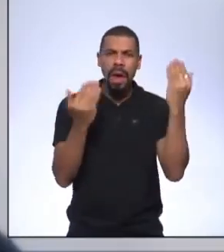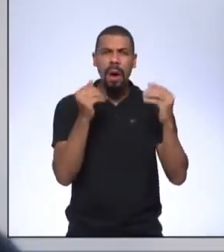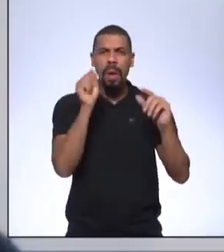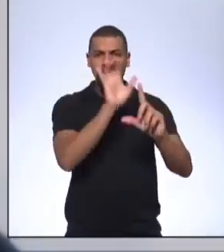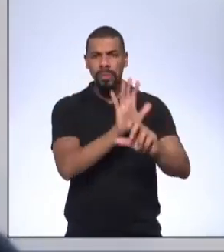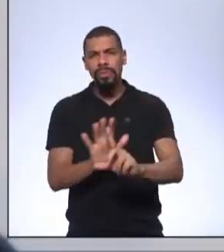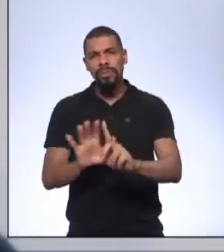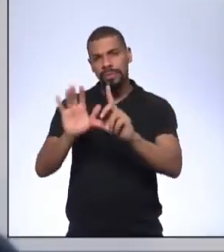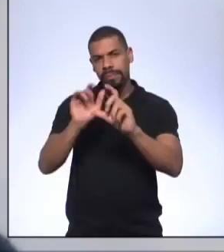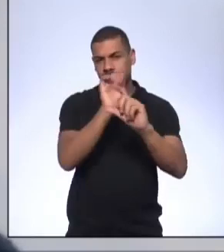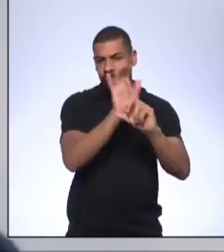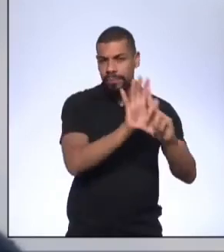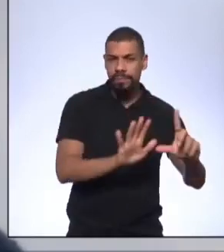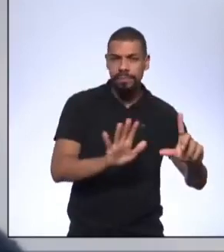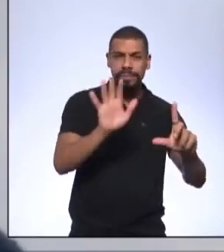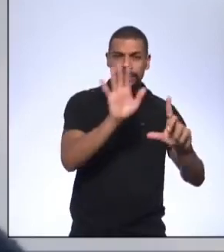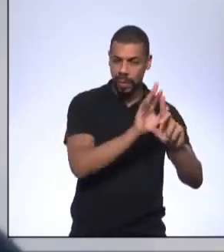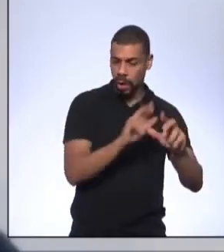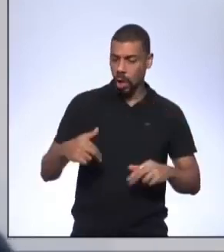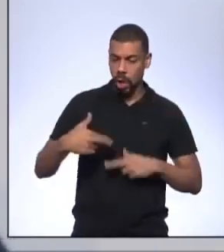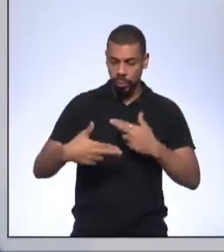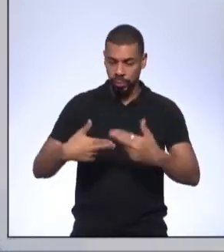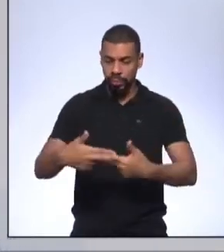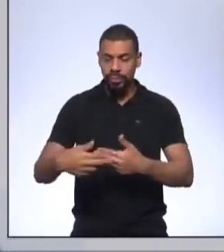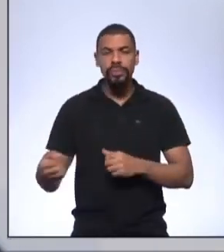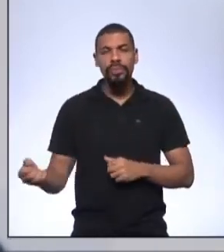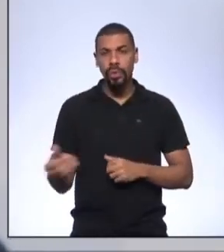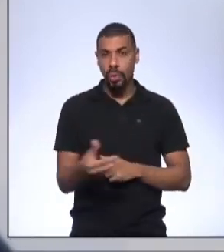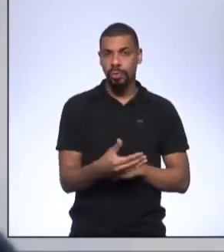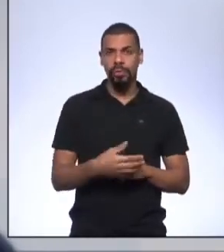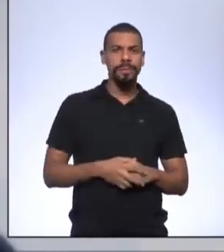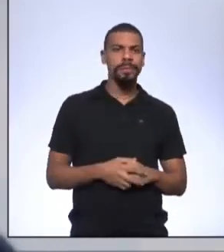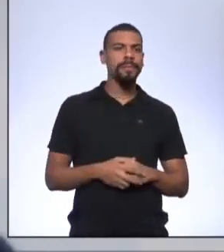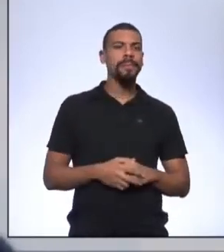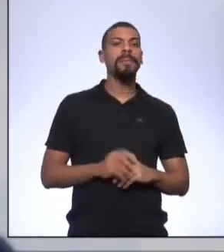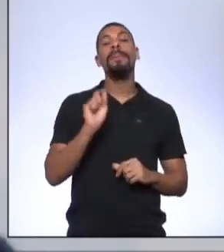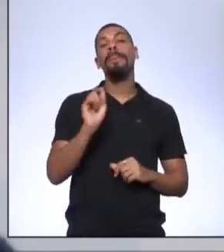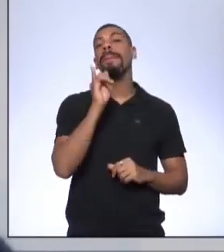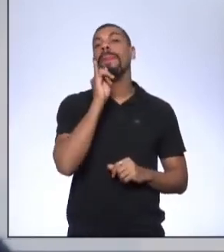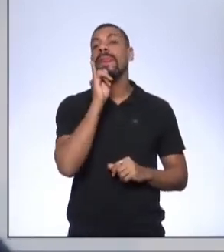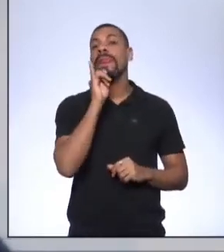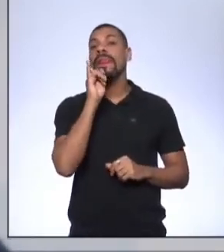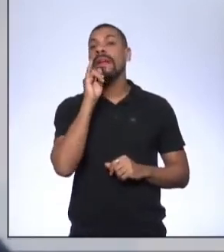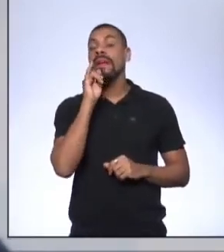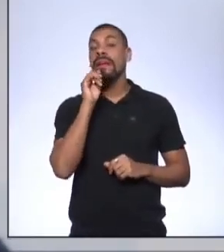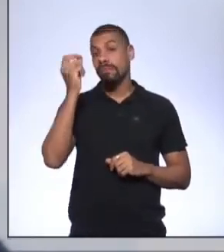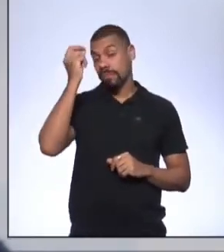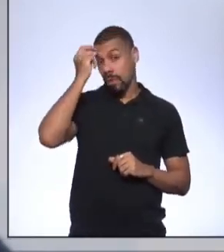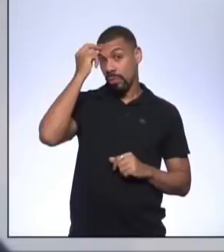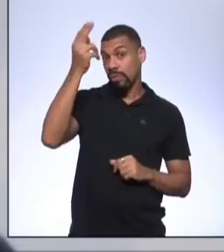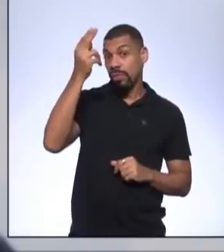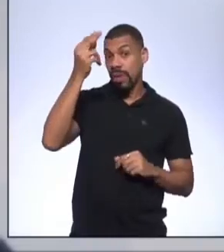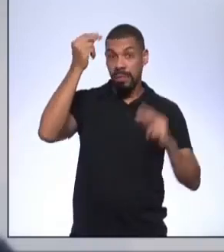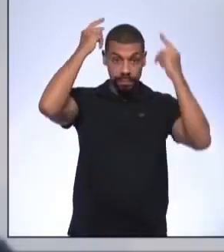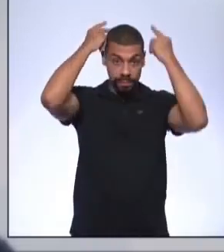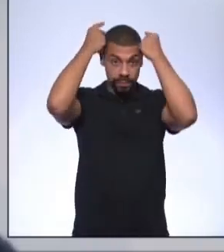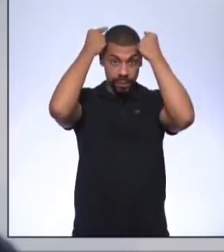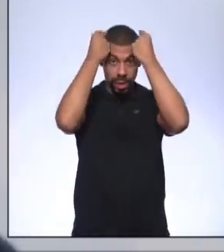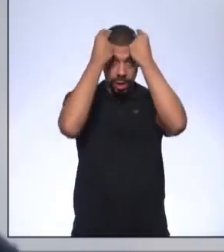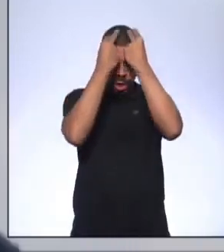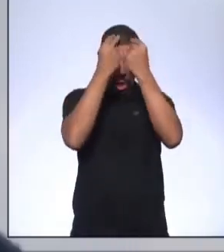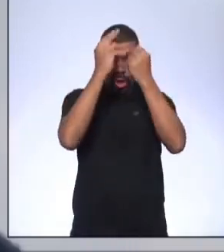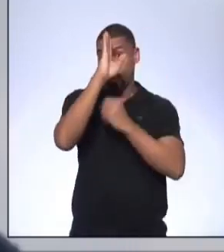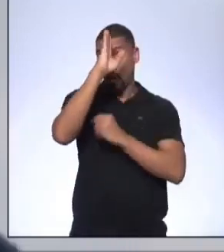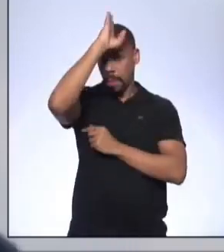ela é do período do Renascimento, já no final, mas né? A questão da retomada da cultura greco-romana. Então, isso é